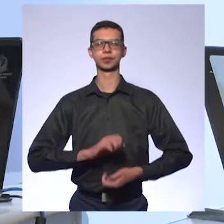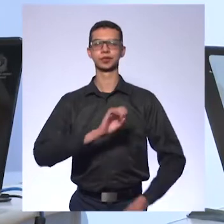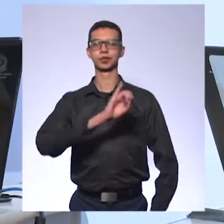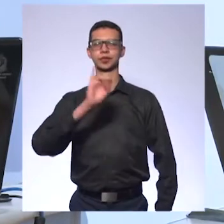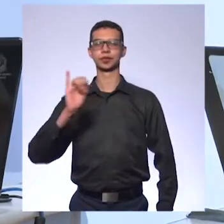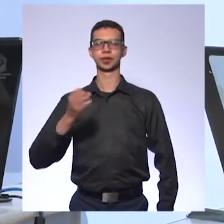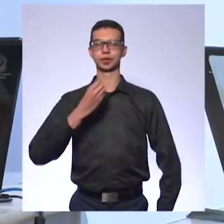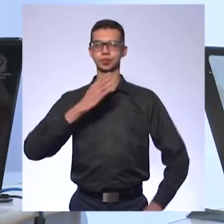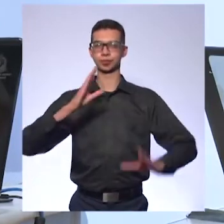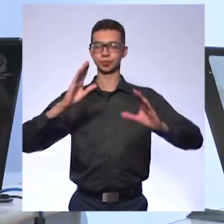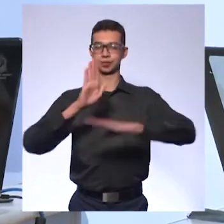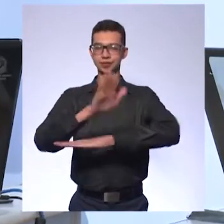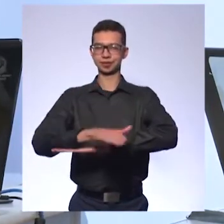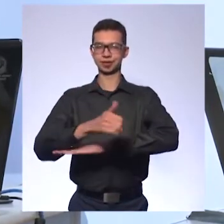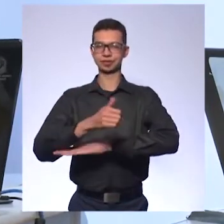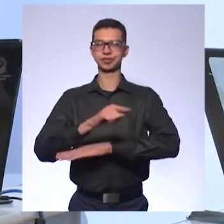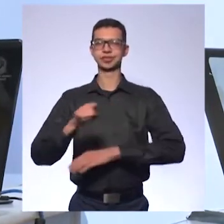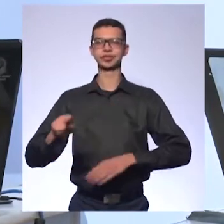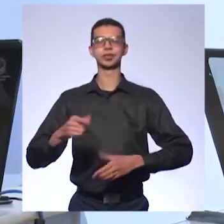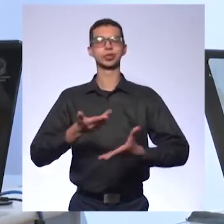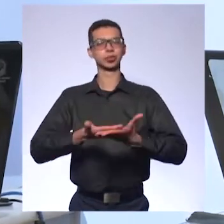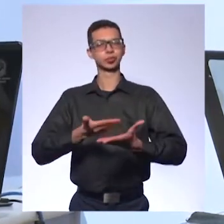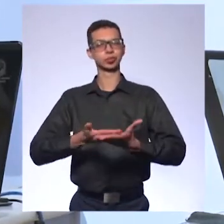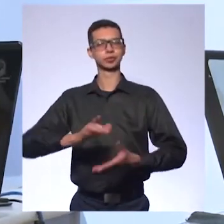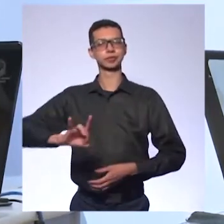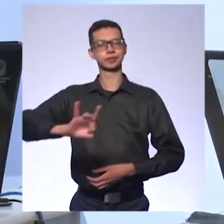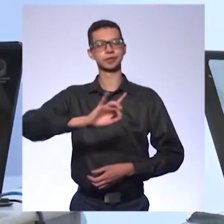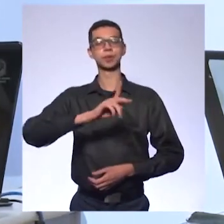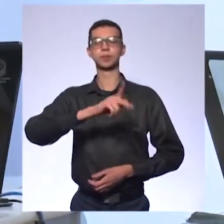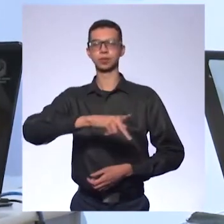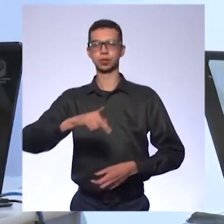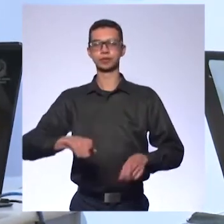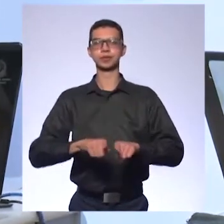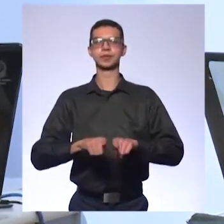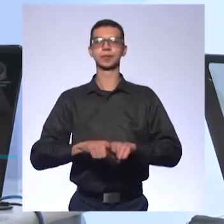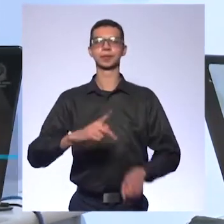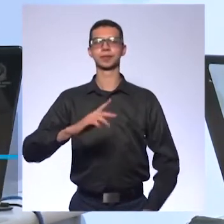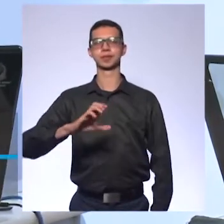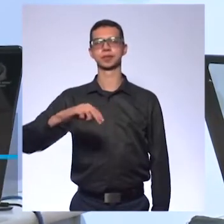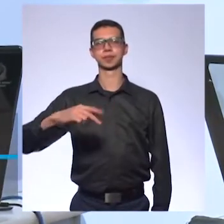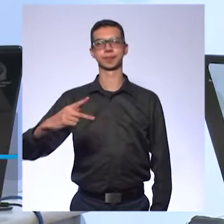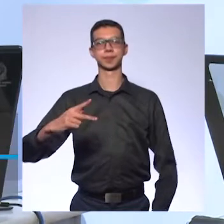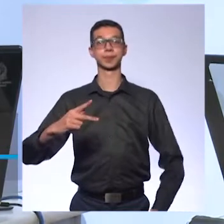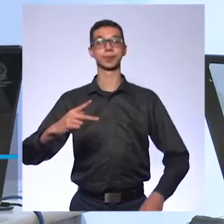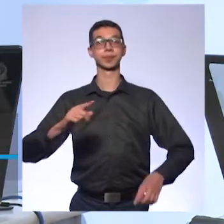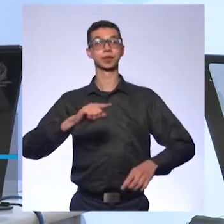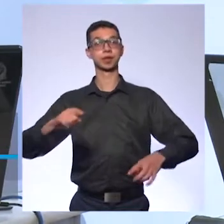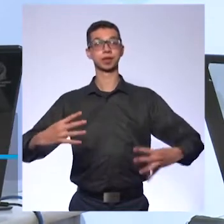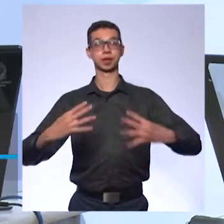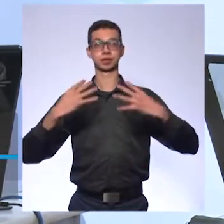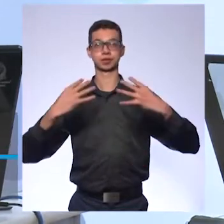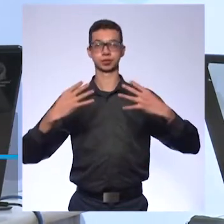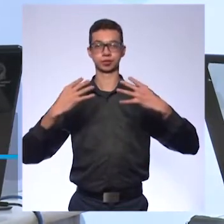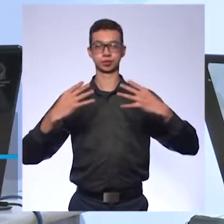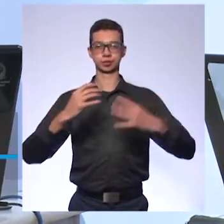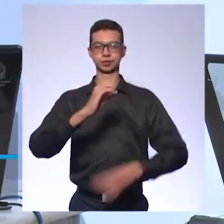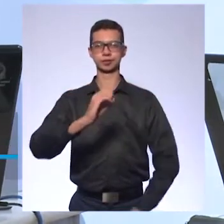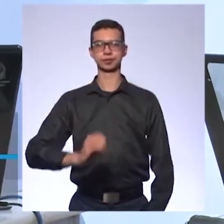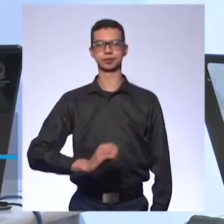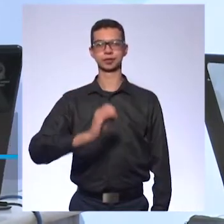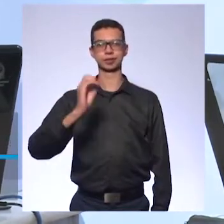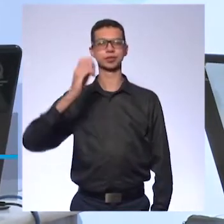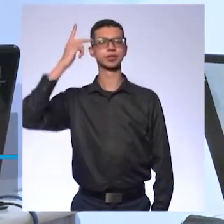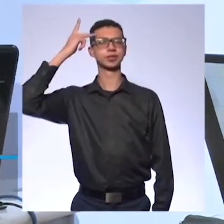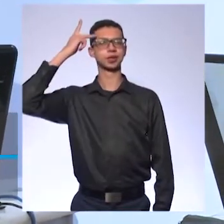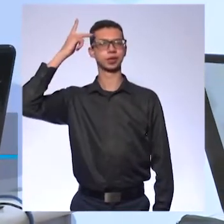Olá, muito boa tarde a vocês estudantes, professores, PCNPs, que nos acompanham aqui pelo Centro de Mídias de